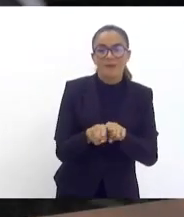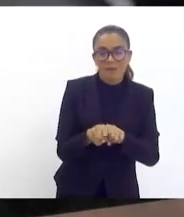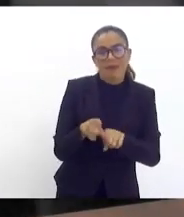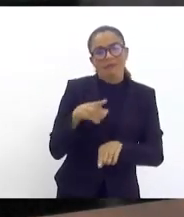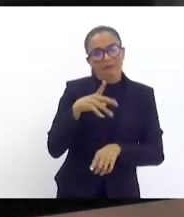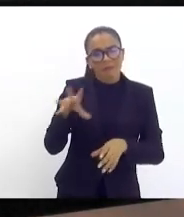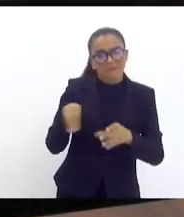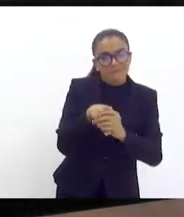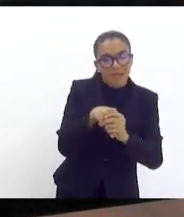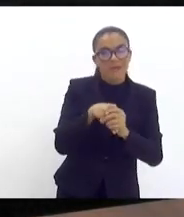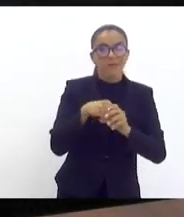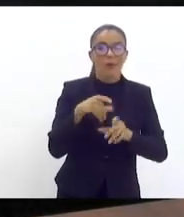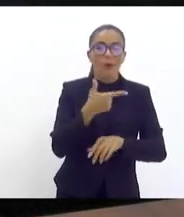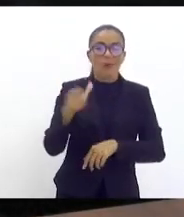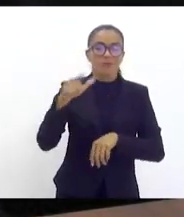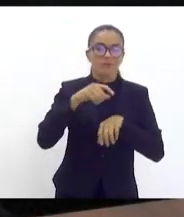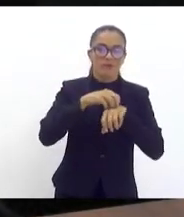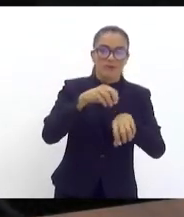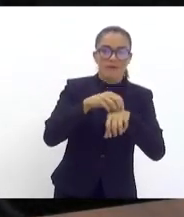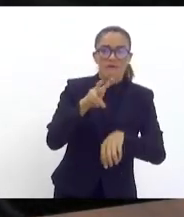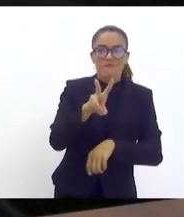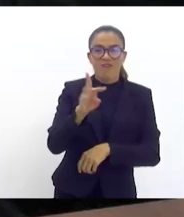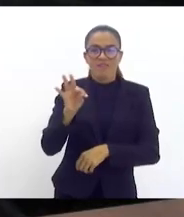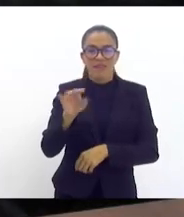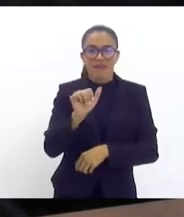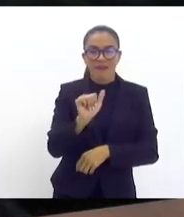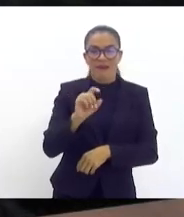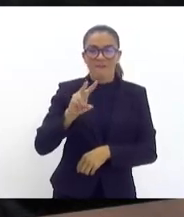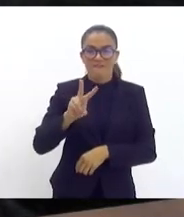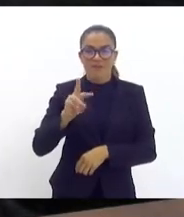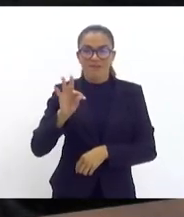incorporava muito mais outros veículos, como VTs, AVTs,